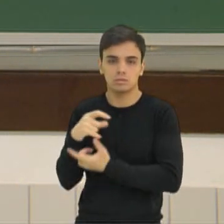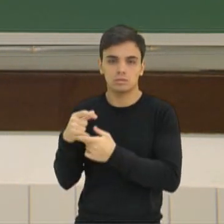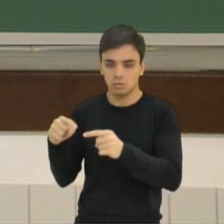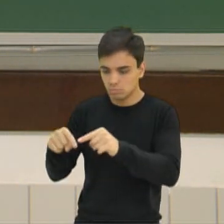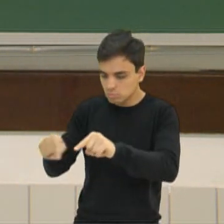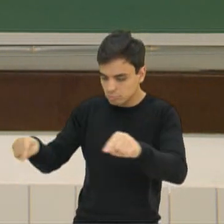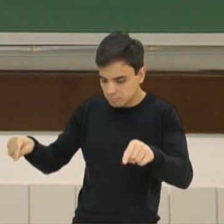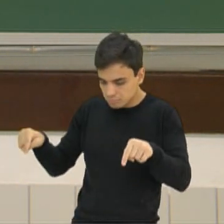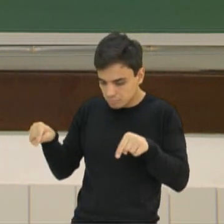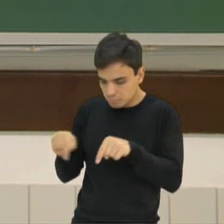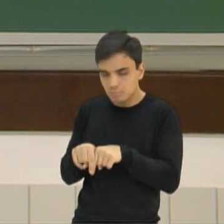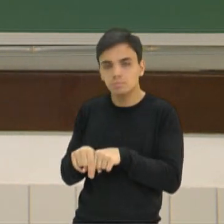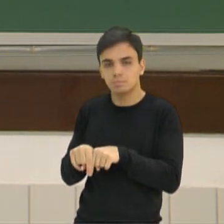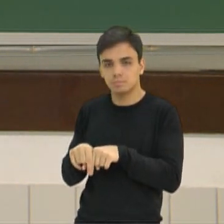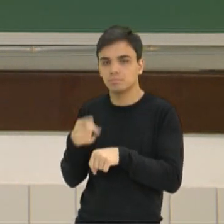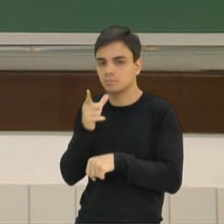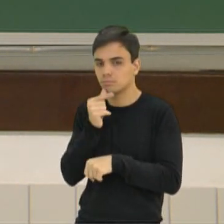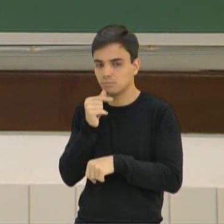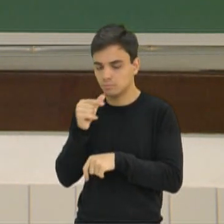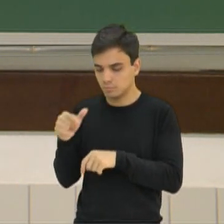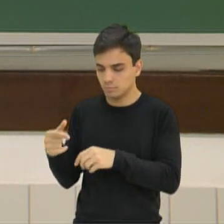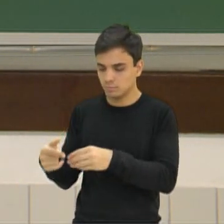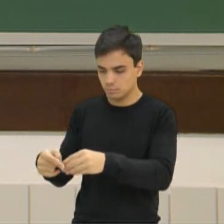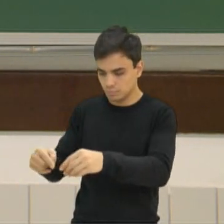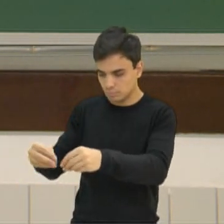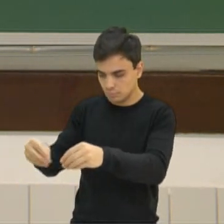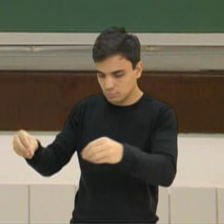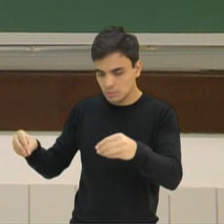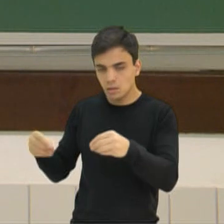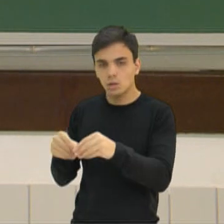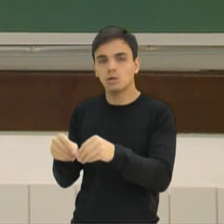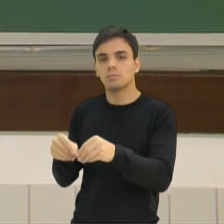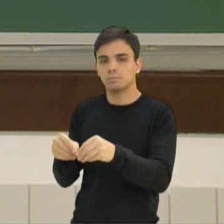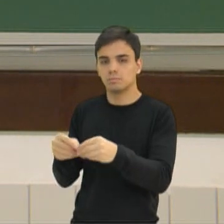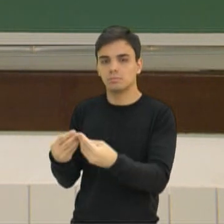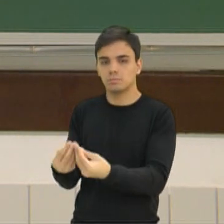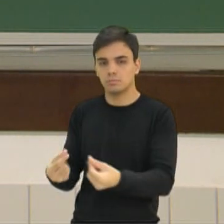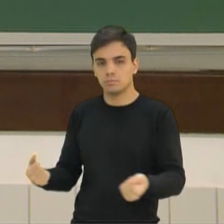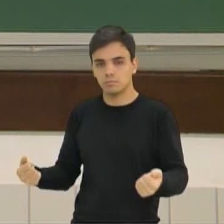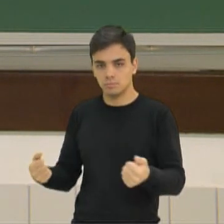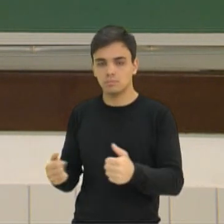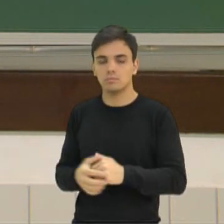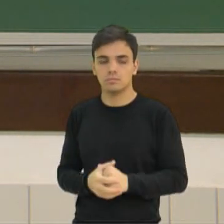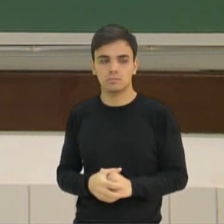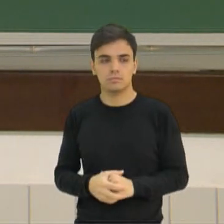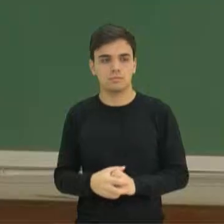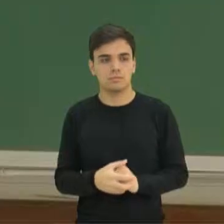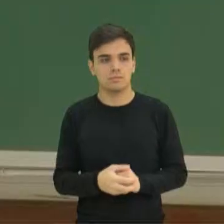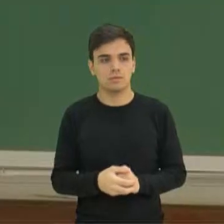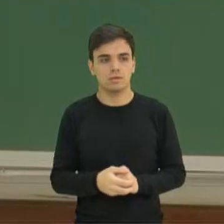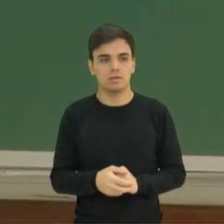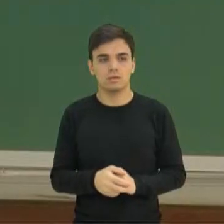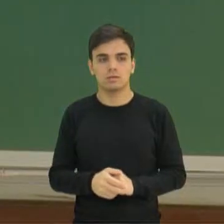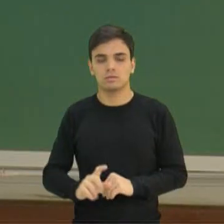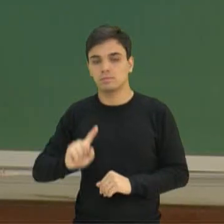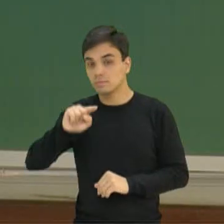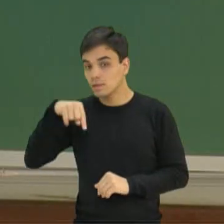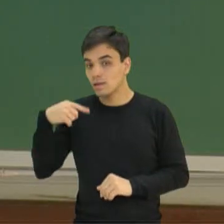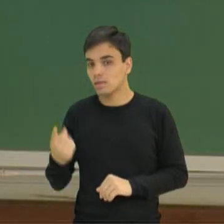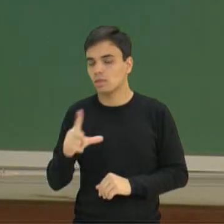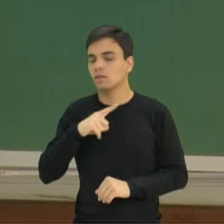a vegetação dessas áreas para utilizar ali para fazer as piscinas, onde vão represar a água e poder explorar o sal. Daí,